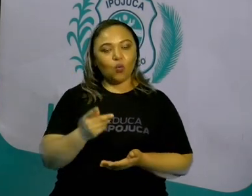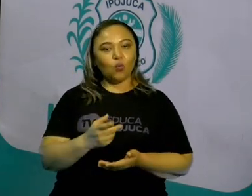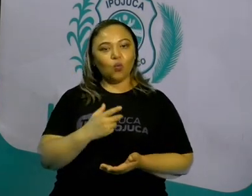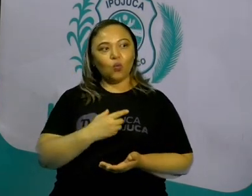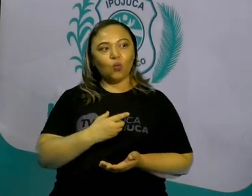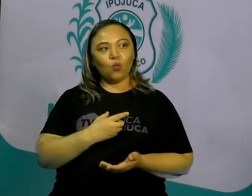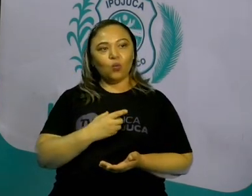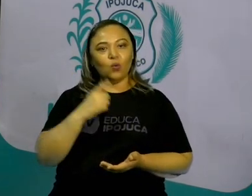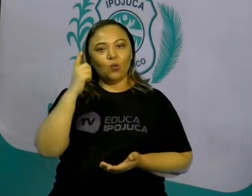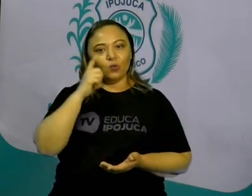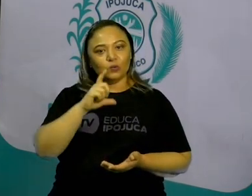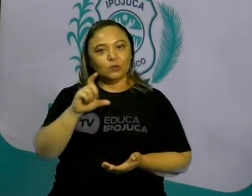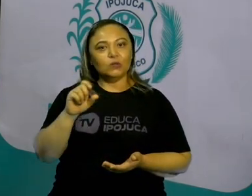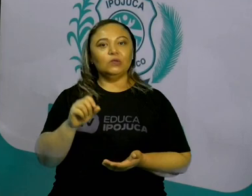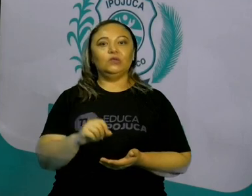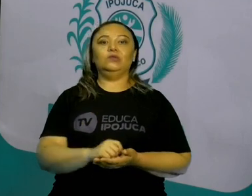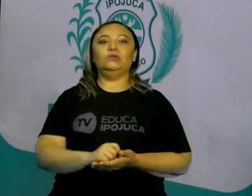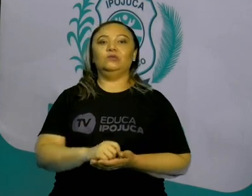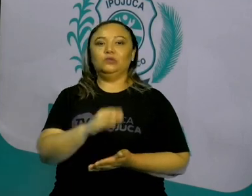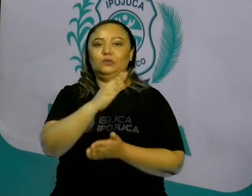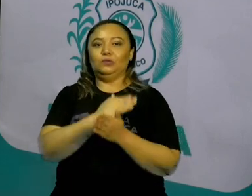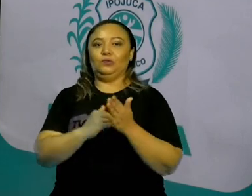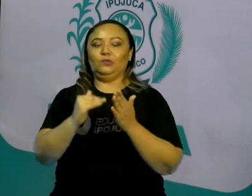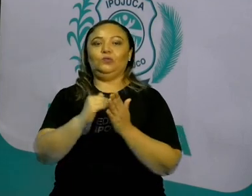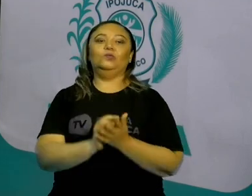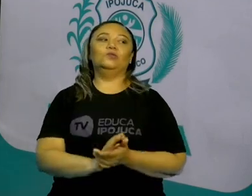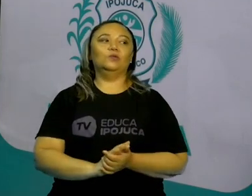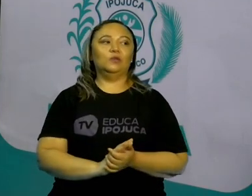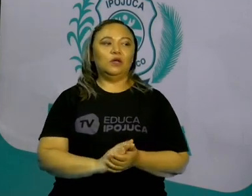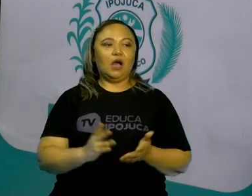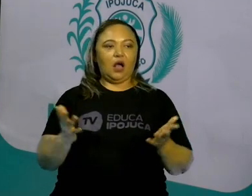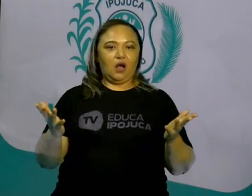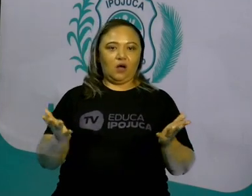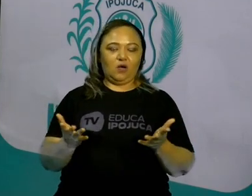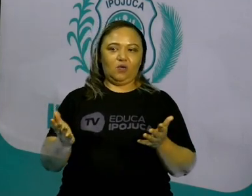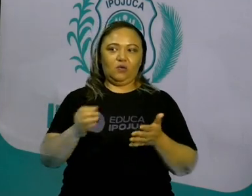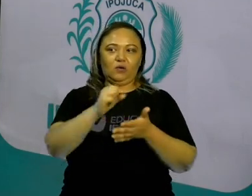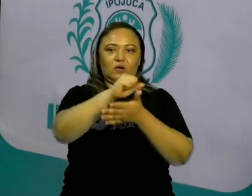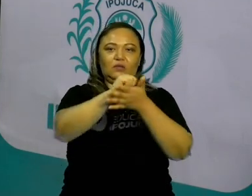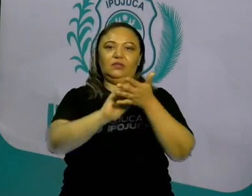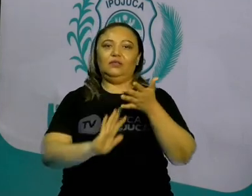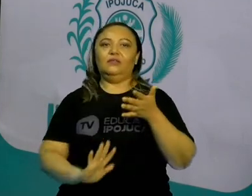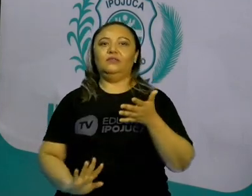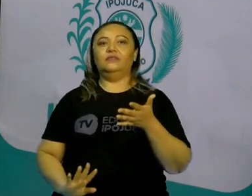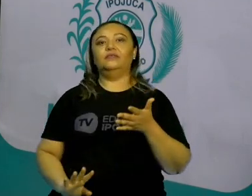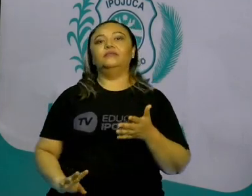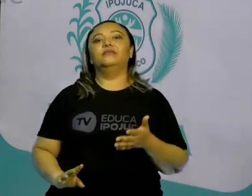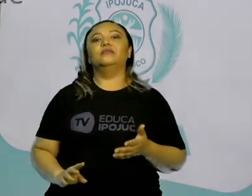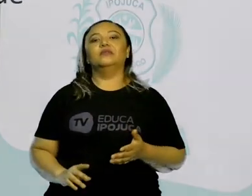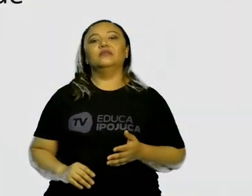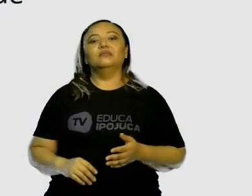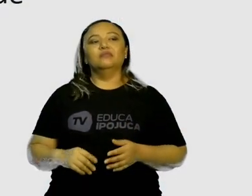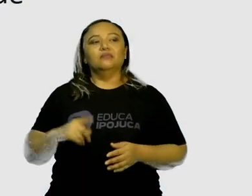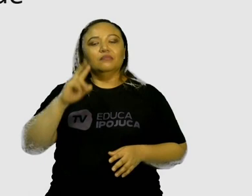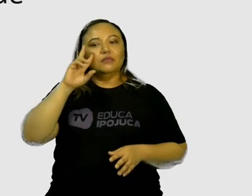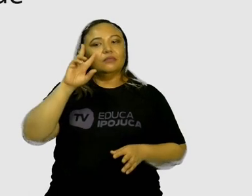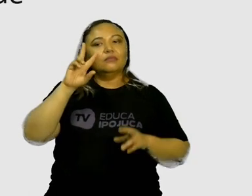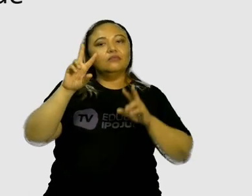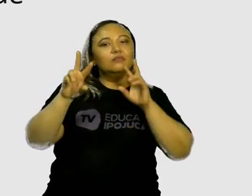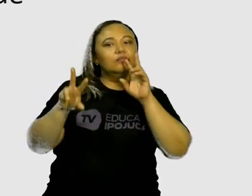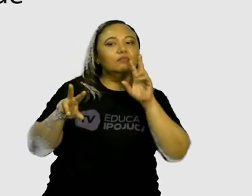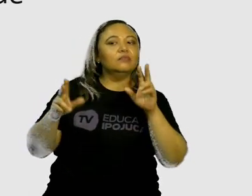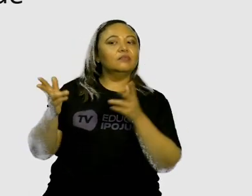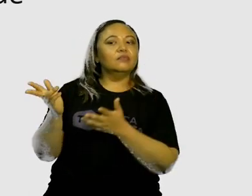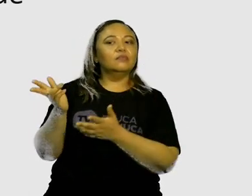nenhuma probabilidade. Pois é. E agora, hora do desafio. Nas próximas imagens, você vai dizer